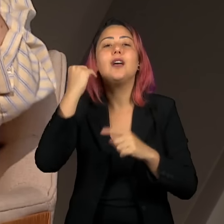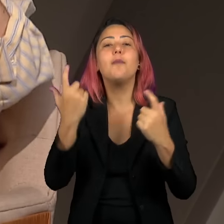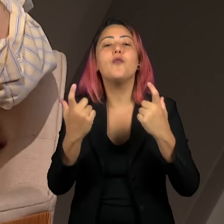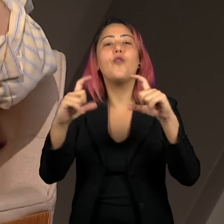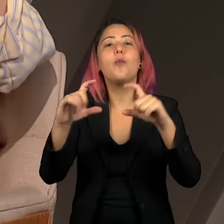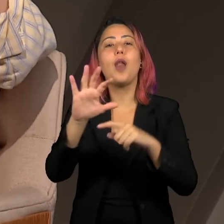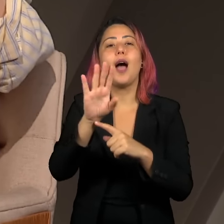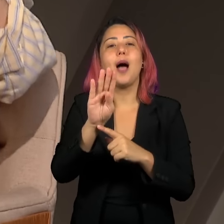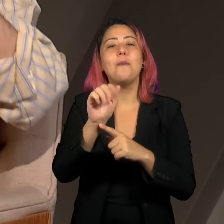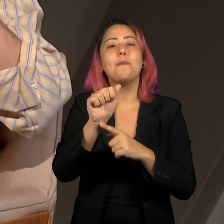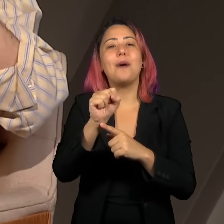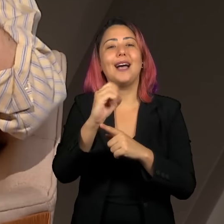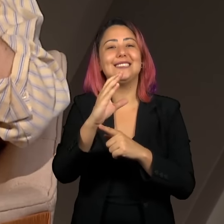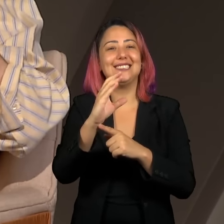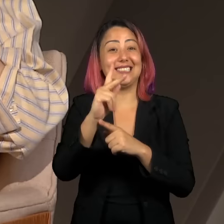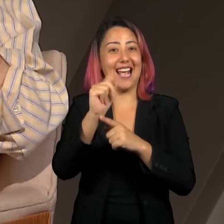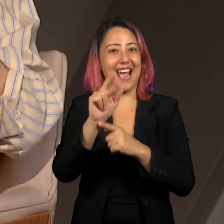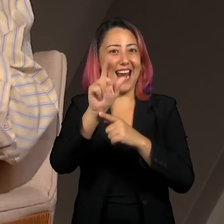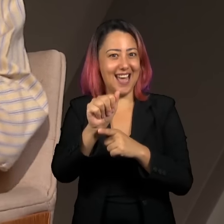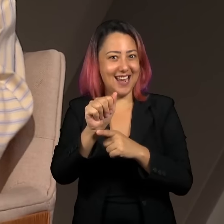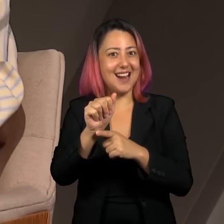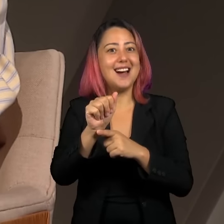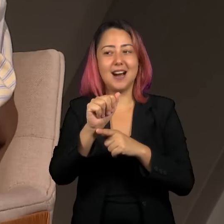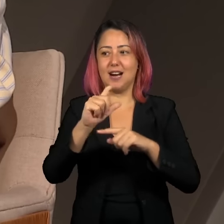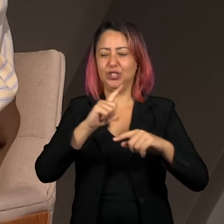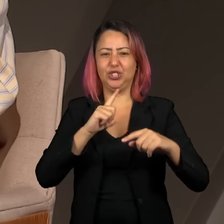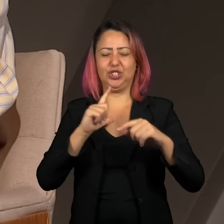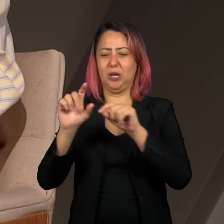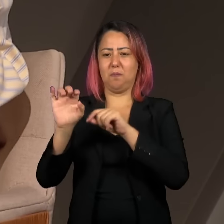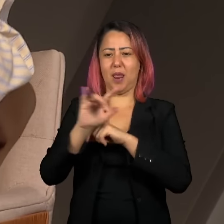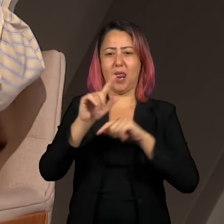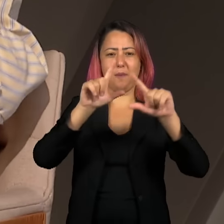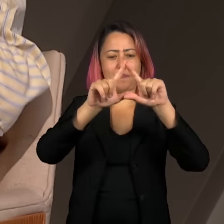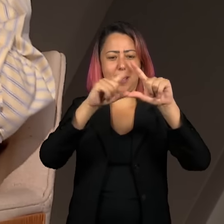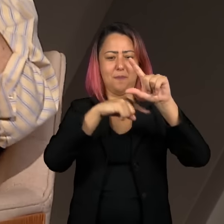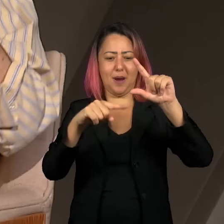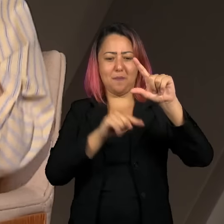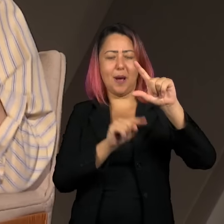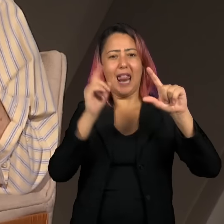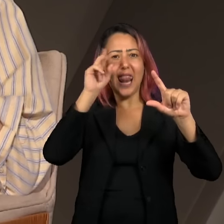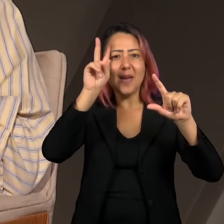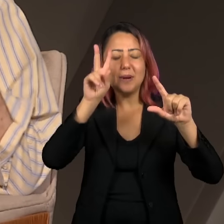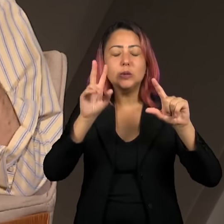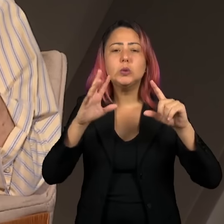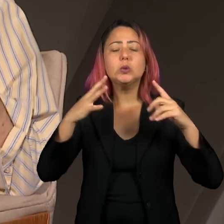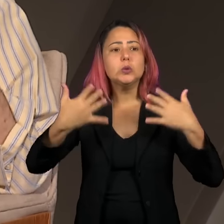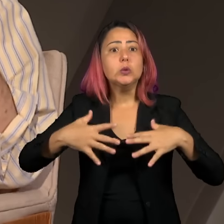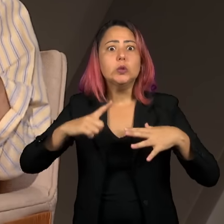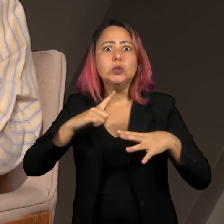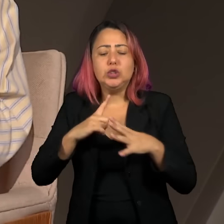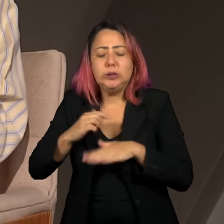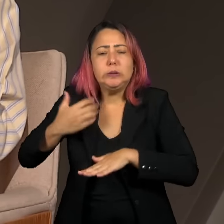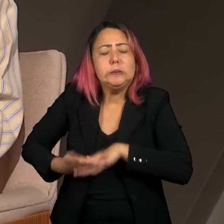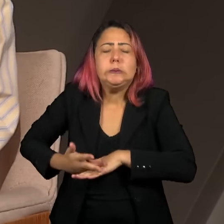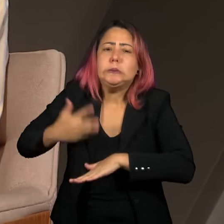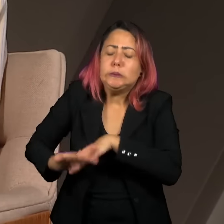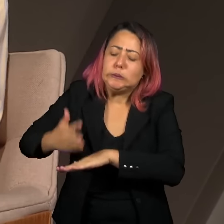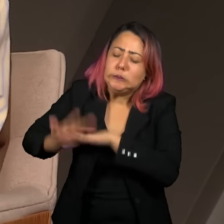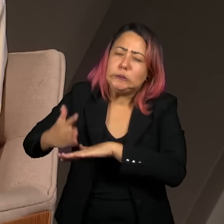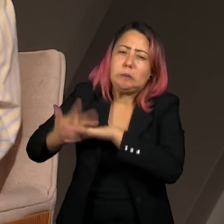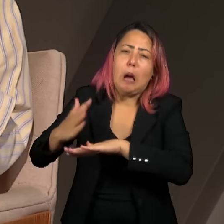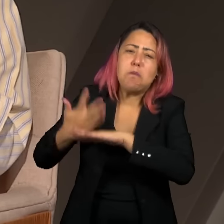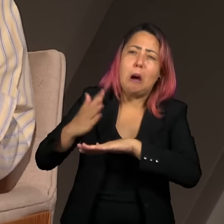um dos componentes É zero que acontece quando é negativo que acontece E aí você fazia um monte de exercício para entender o